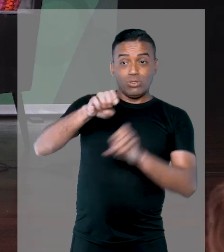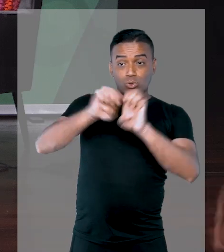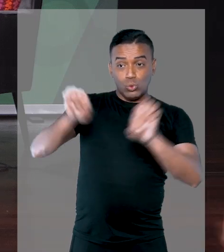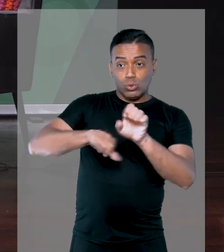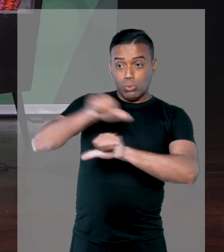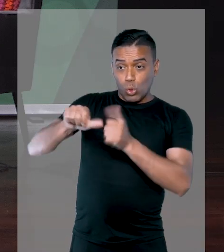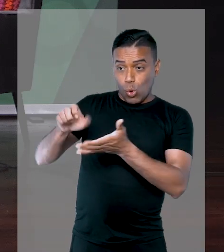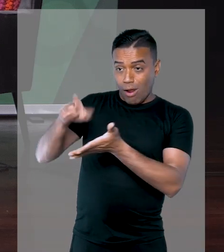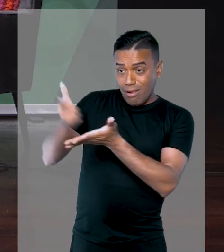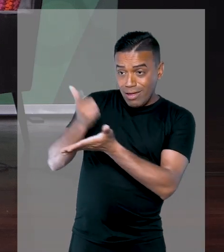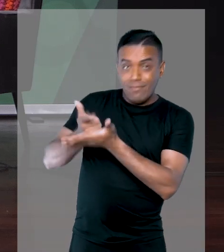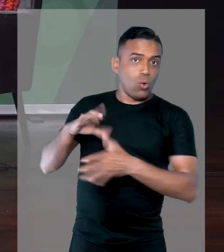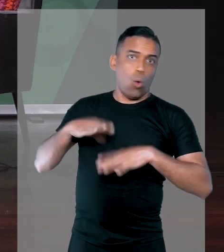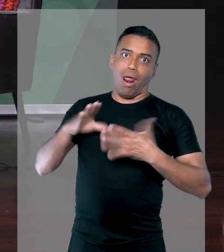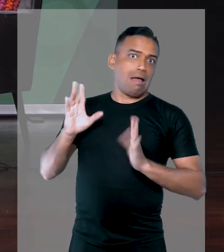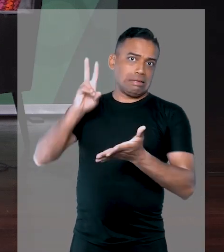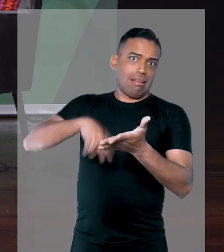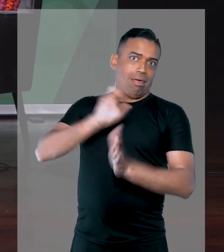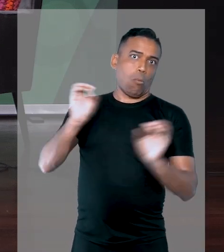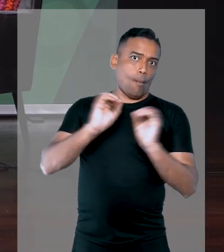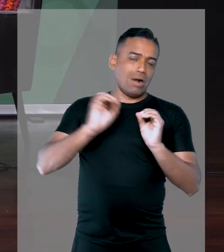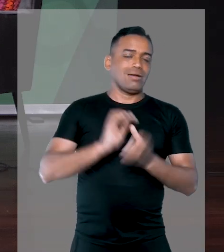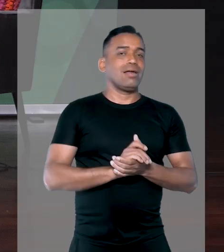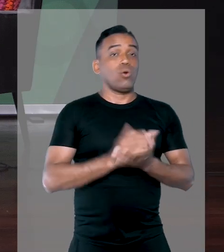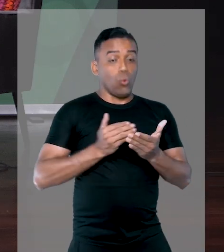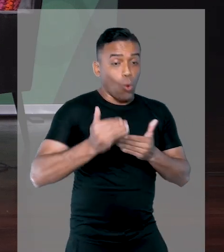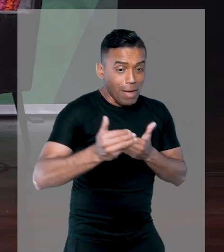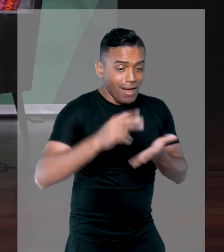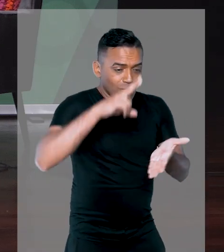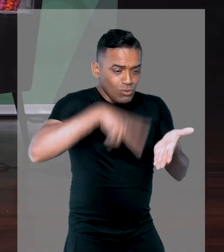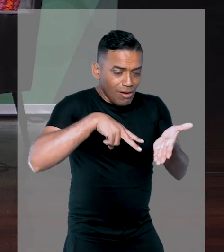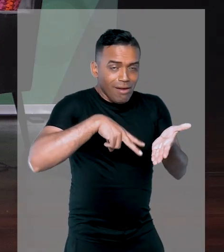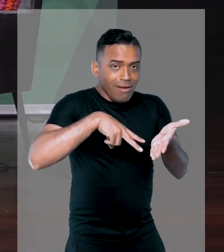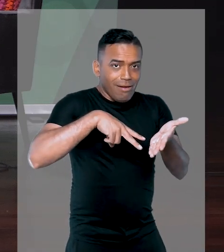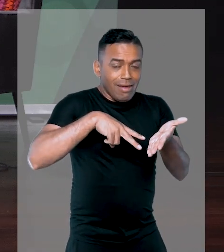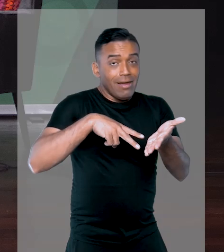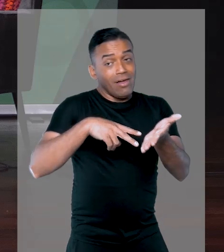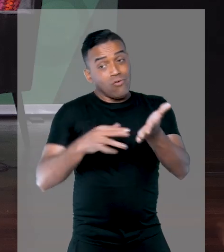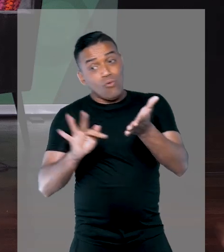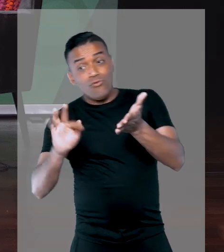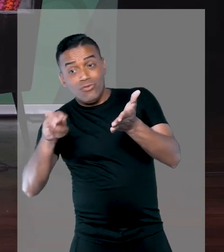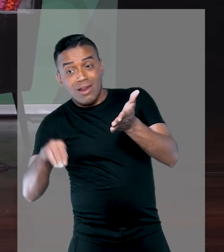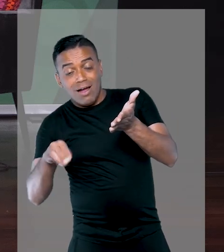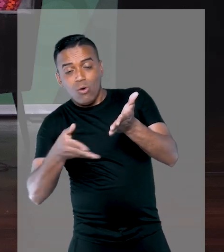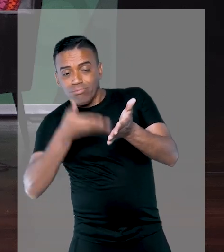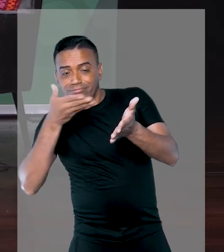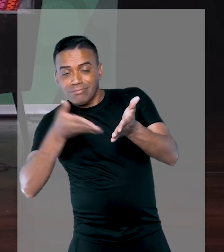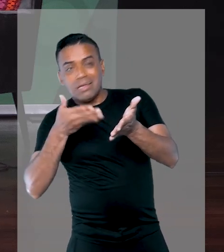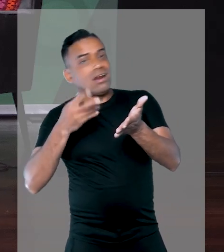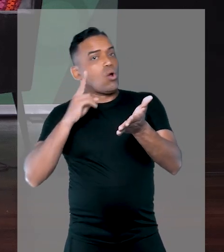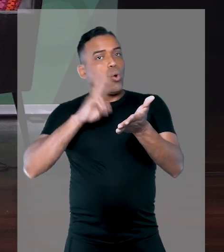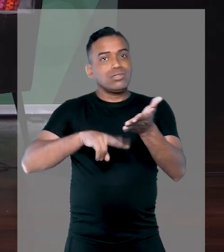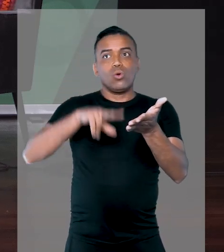coragem de ler o livro. Eu começo a ler, ou então eu leio o final, ou então eu folheio, só que eu não